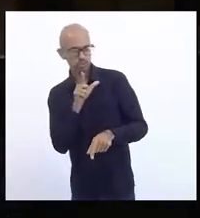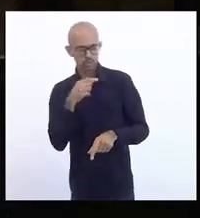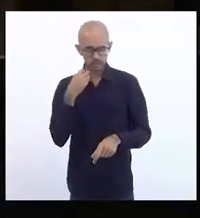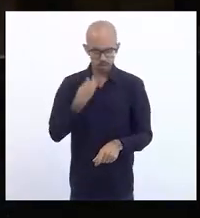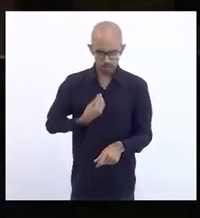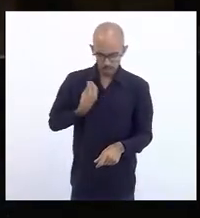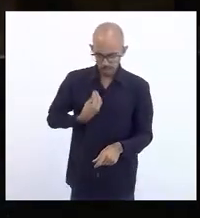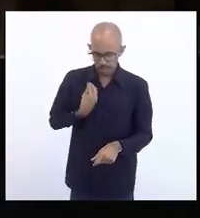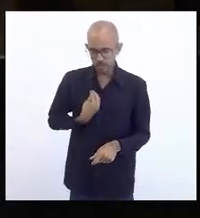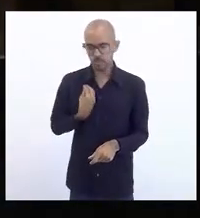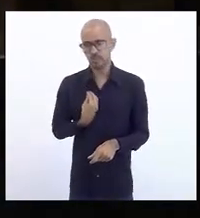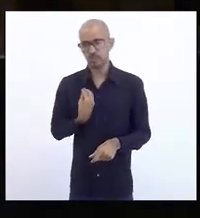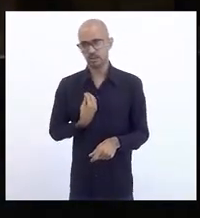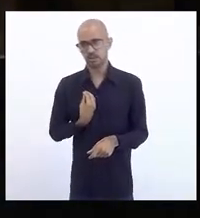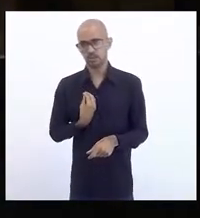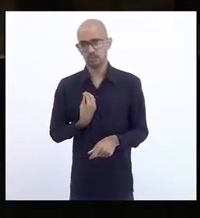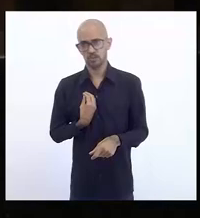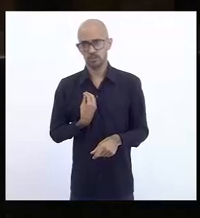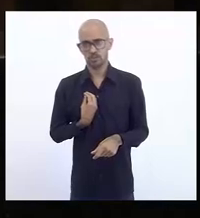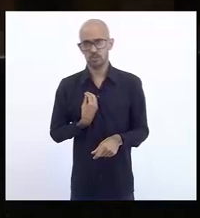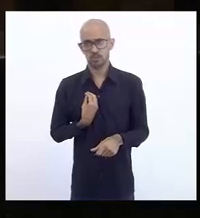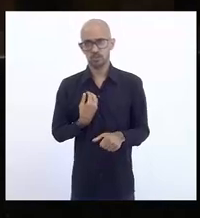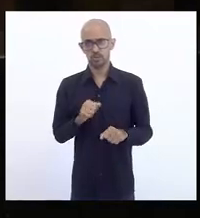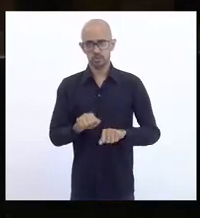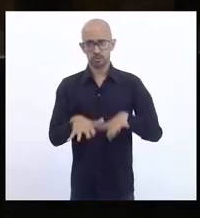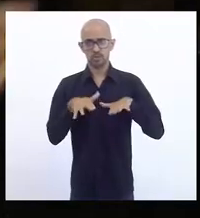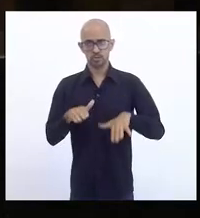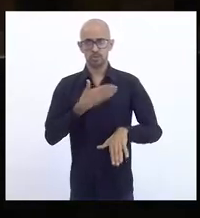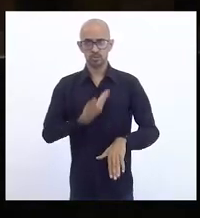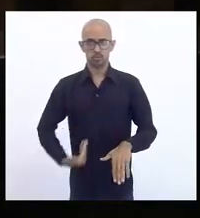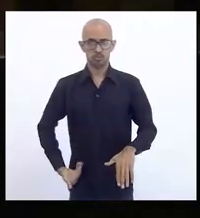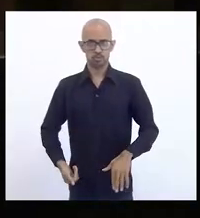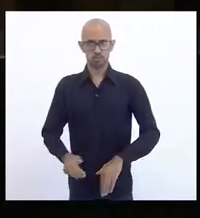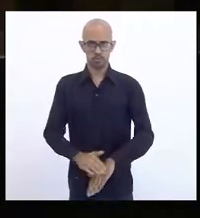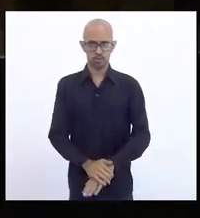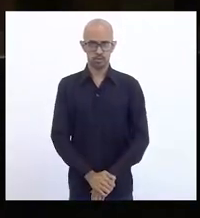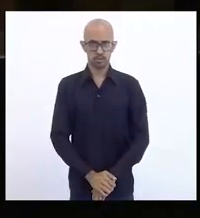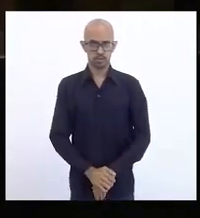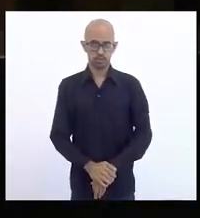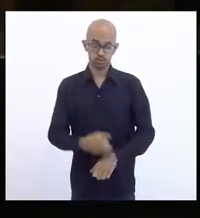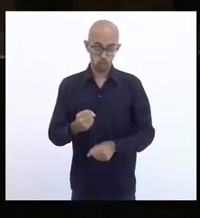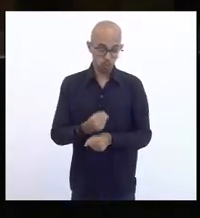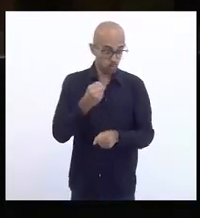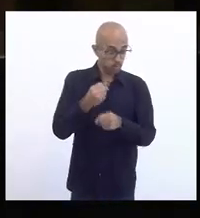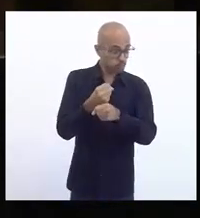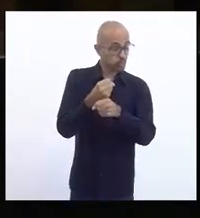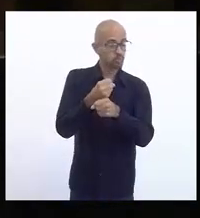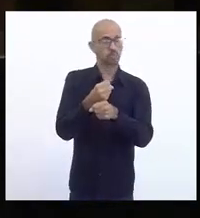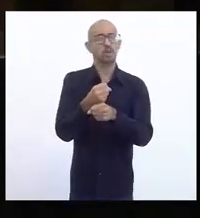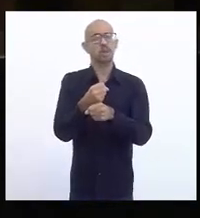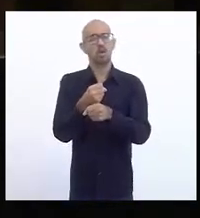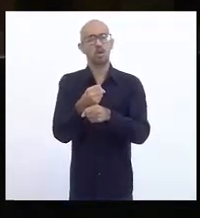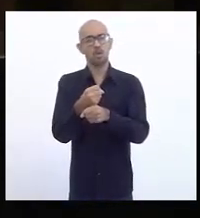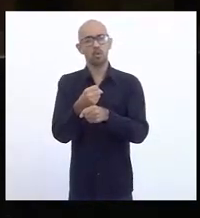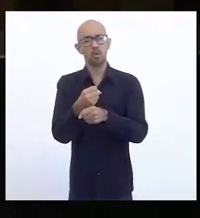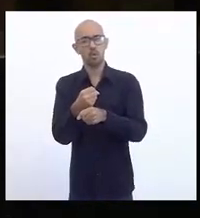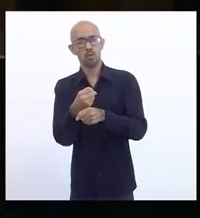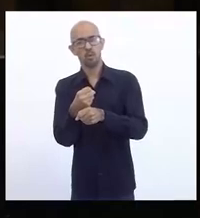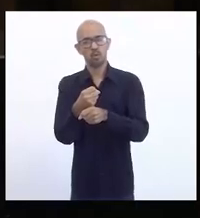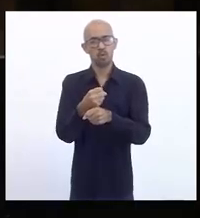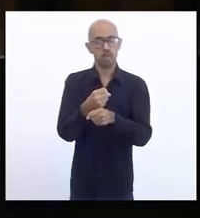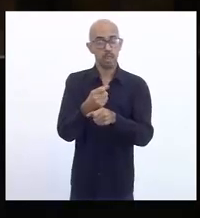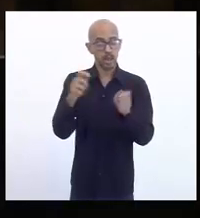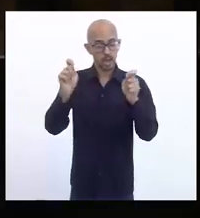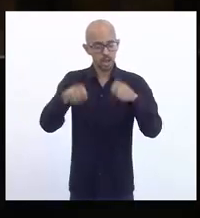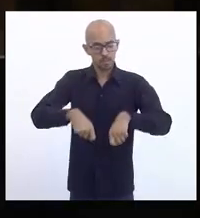participação nessas audiências públicas, de construção das